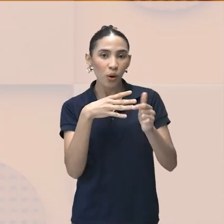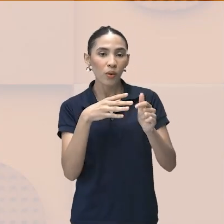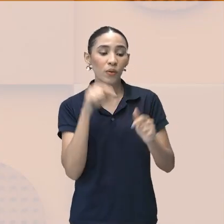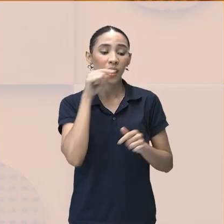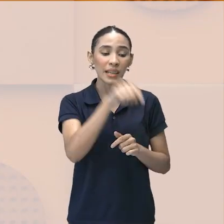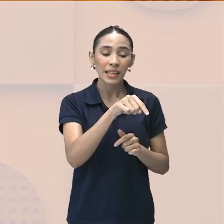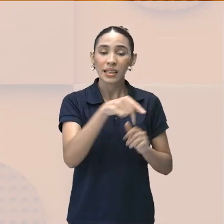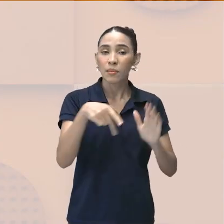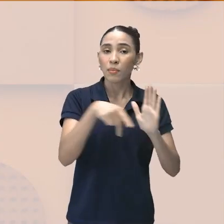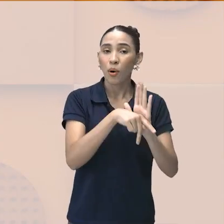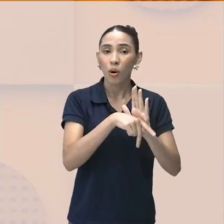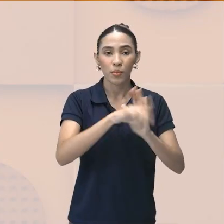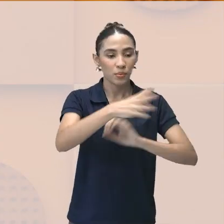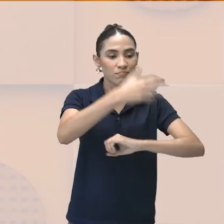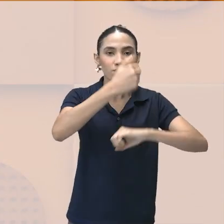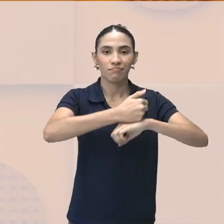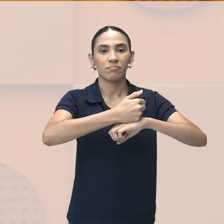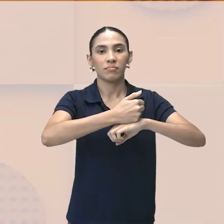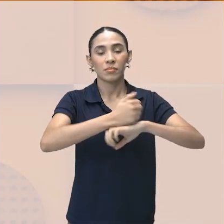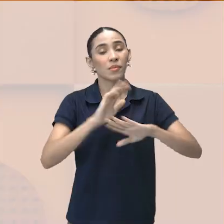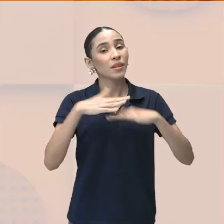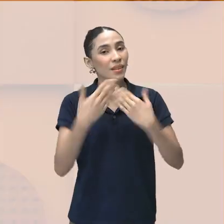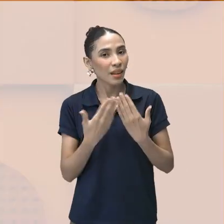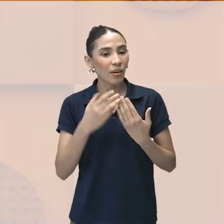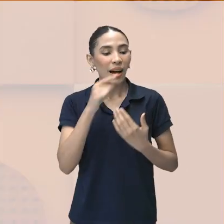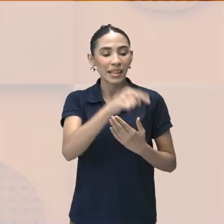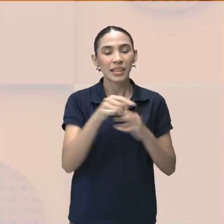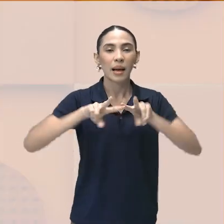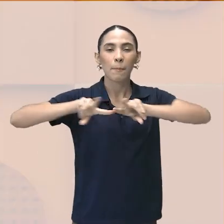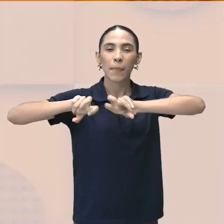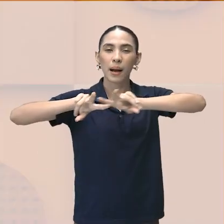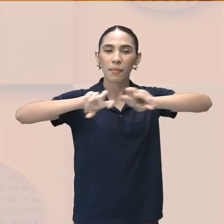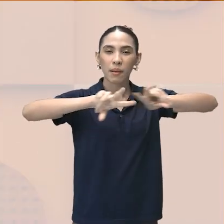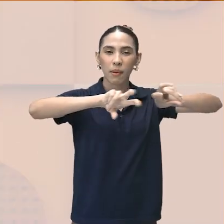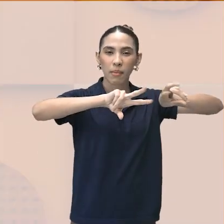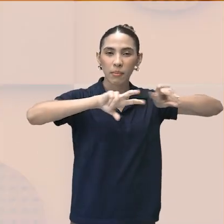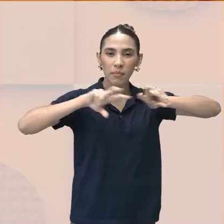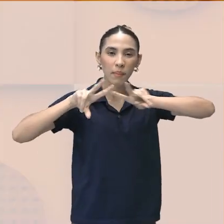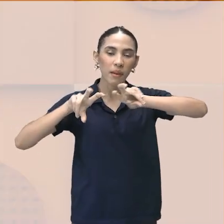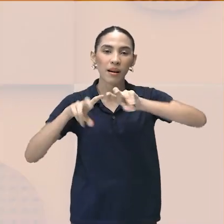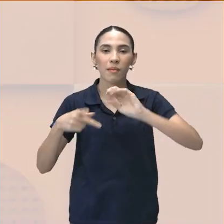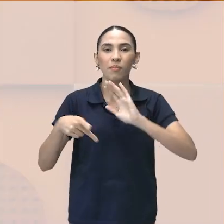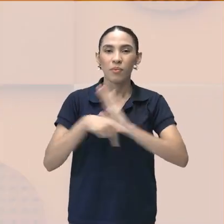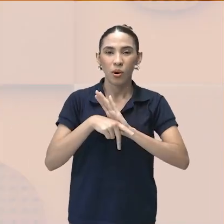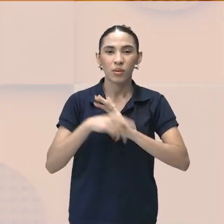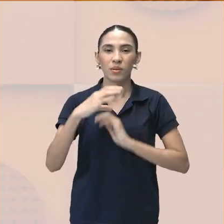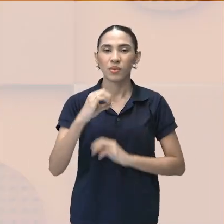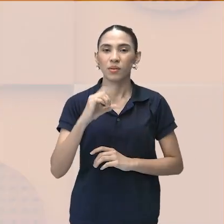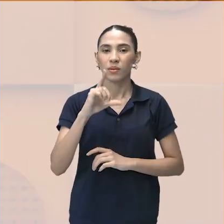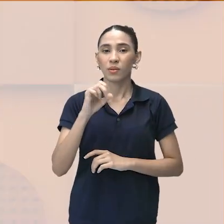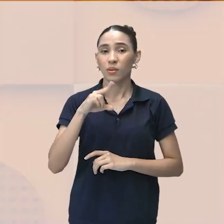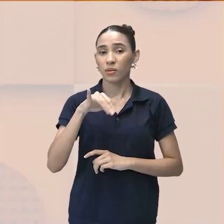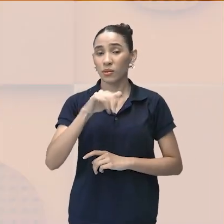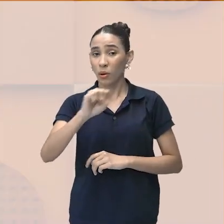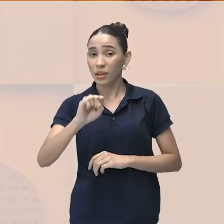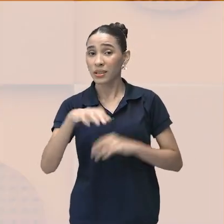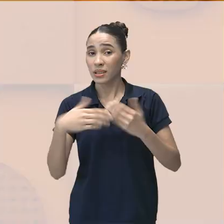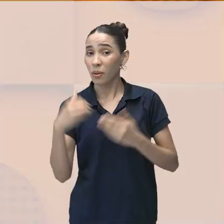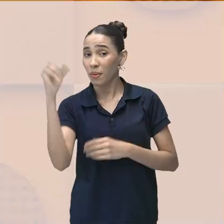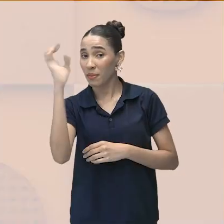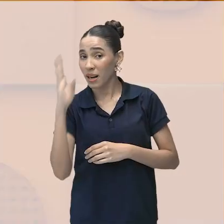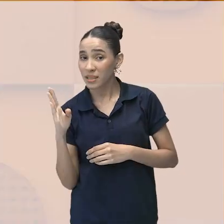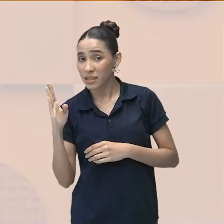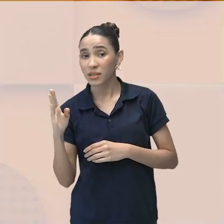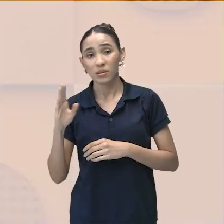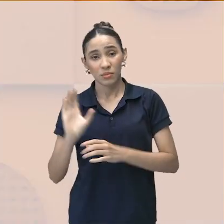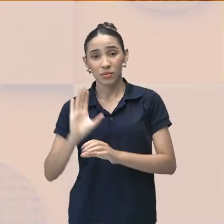se tornavam colônias delas. Então, era aí que era explorado essa parte aí das colônias. O Brasil, por exemplo, foi